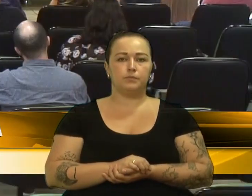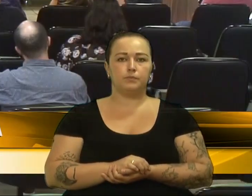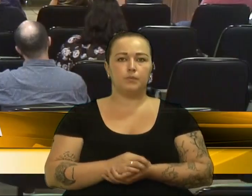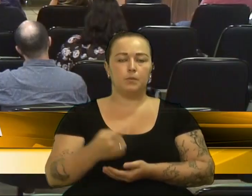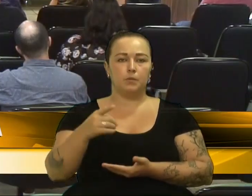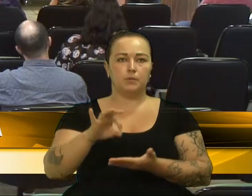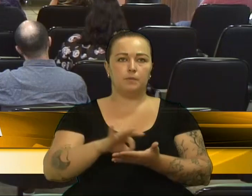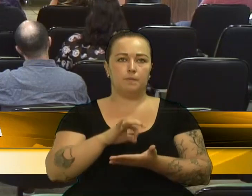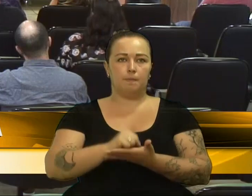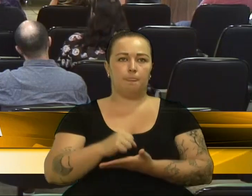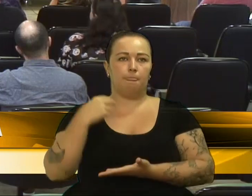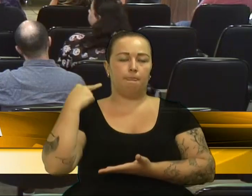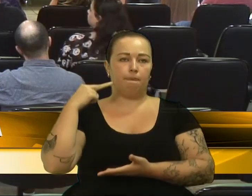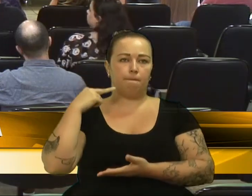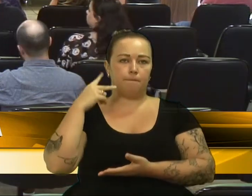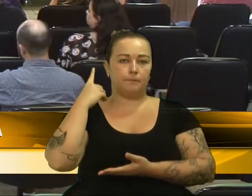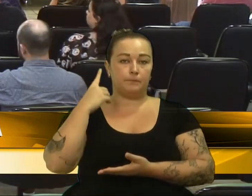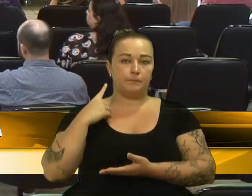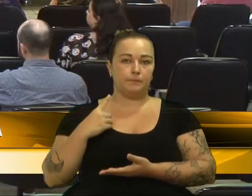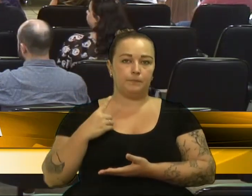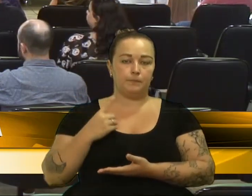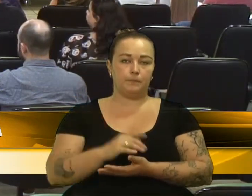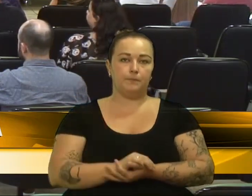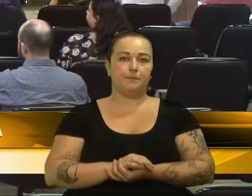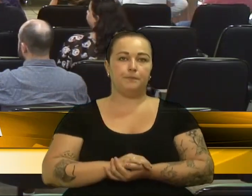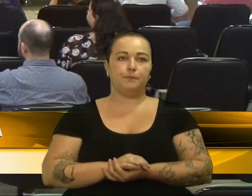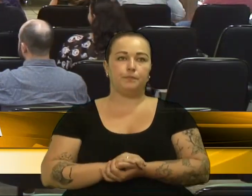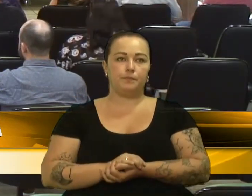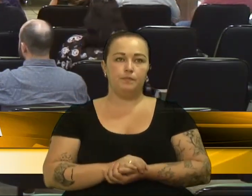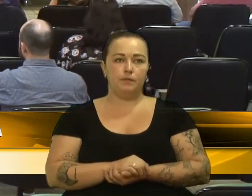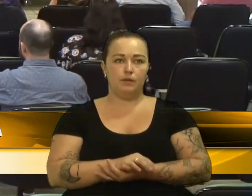Próxima inscrita, vereadora Denise Pessoa, com a palavra.